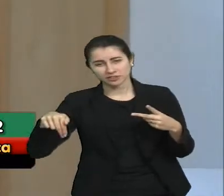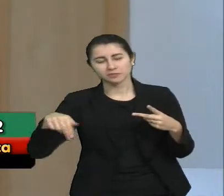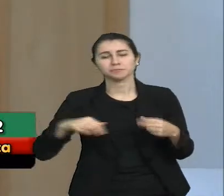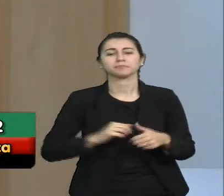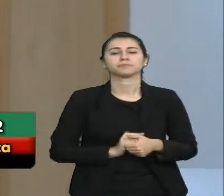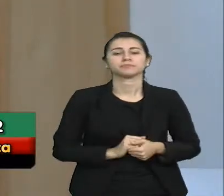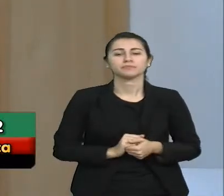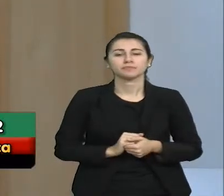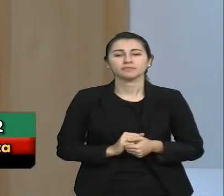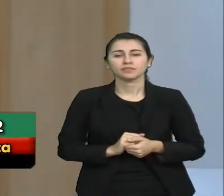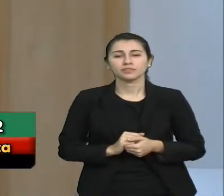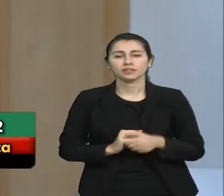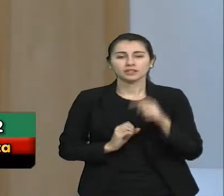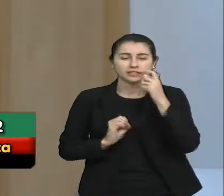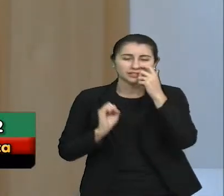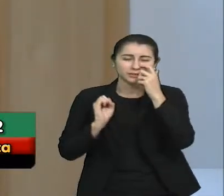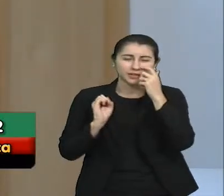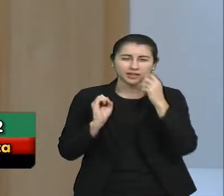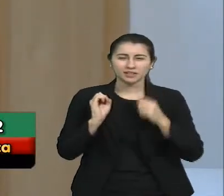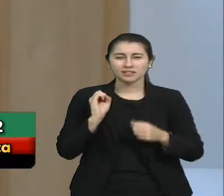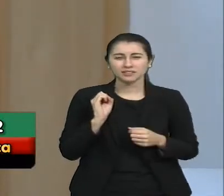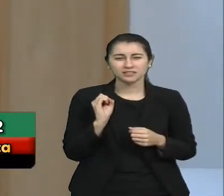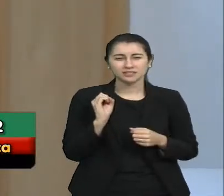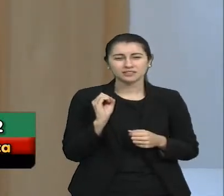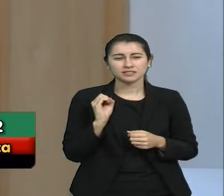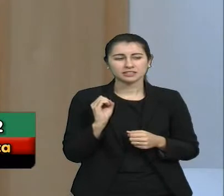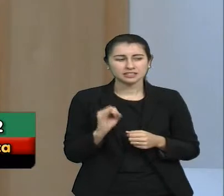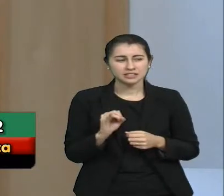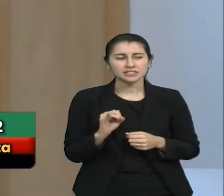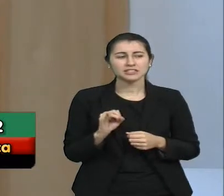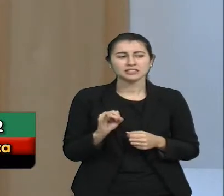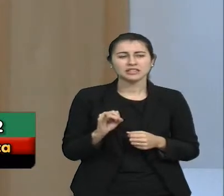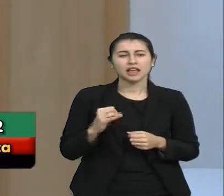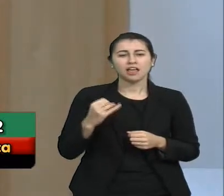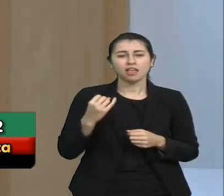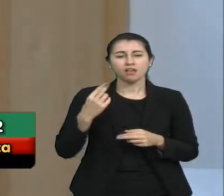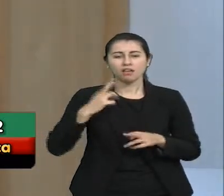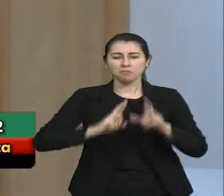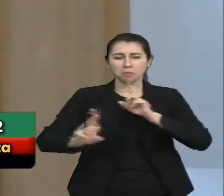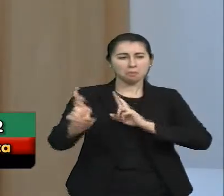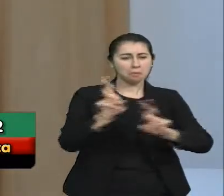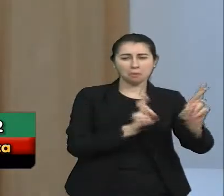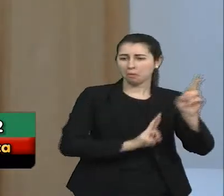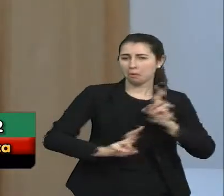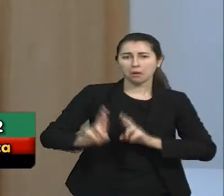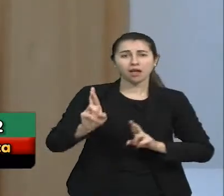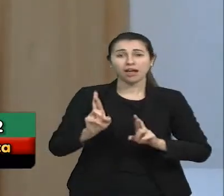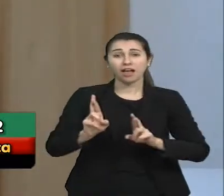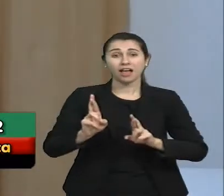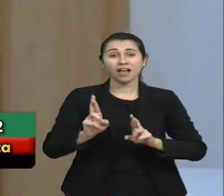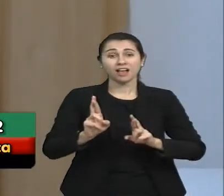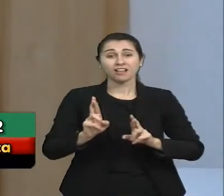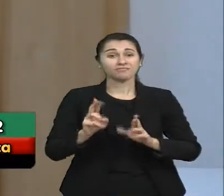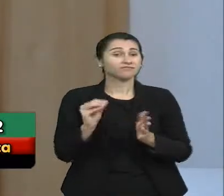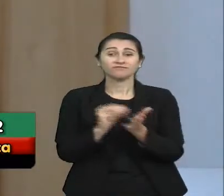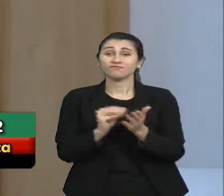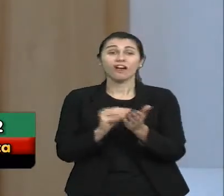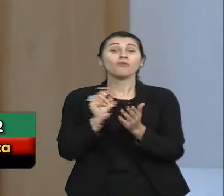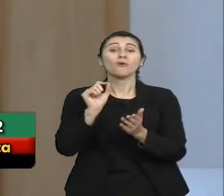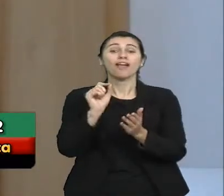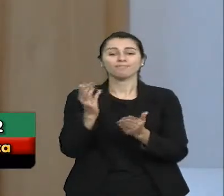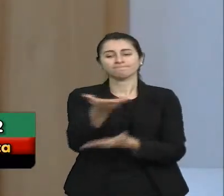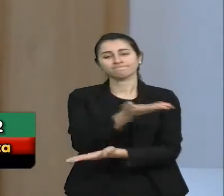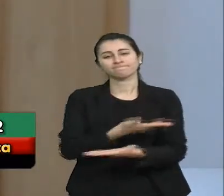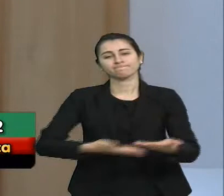não contemplar ninguém. A gente precisa pensar nisso. A gente precisa pensar que é importante